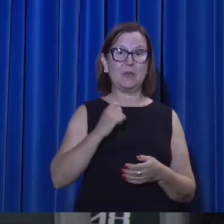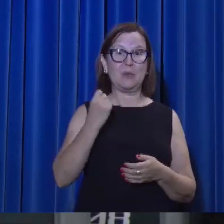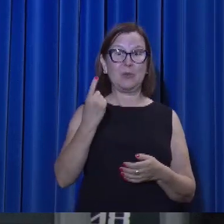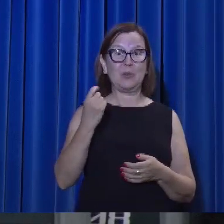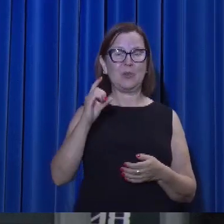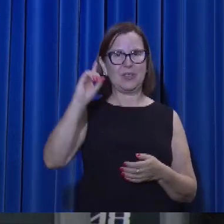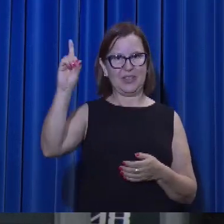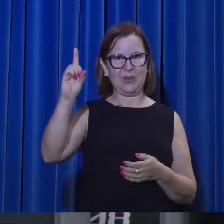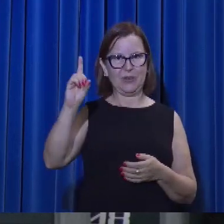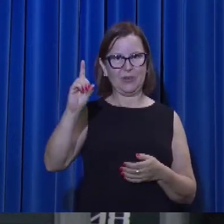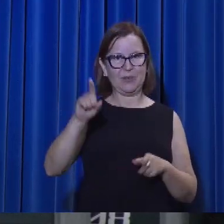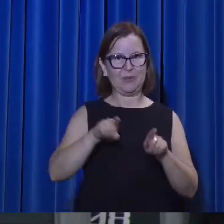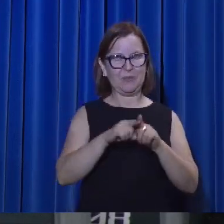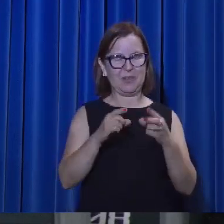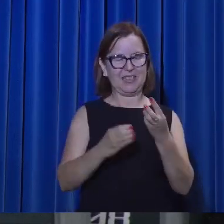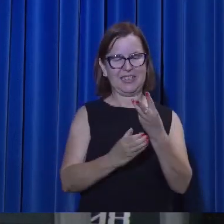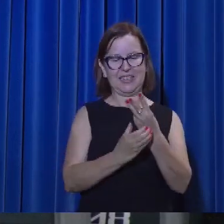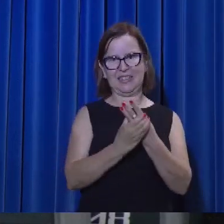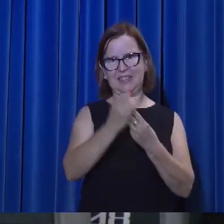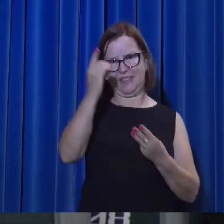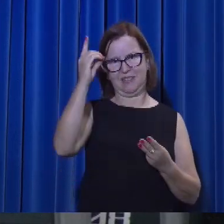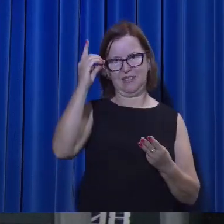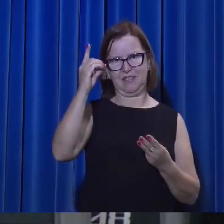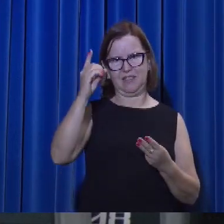você consegue explicar isso para mim? Não, não consigo, mas eu creio.